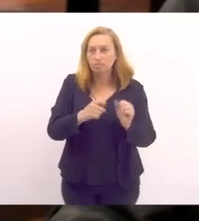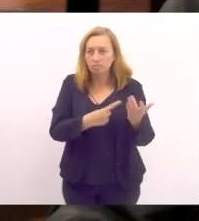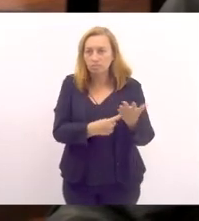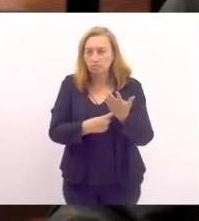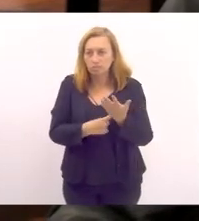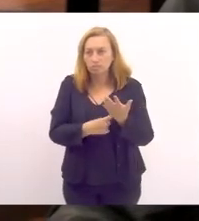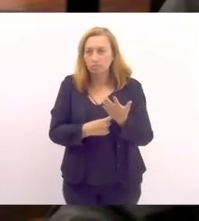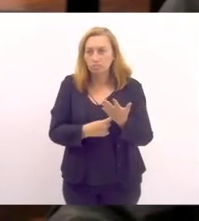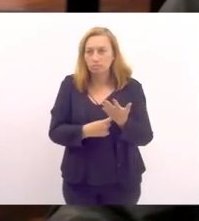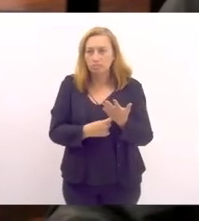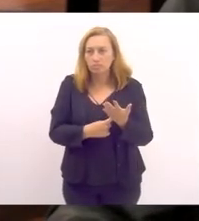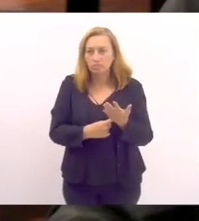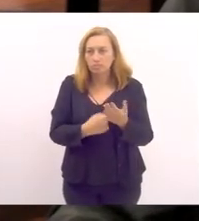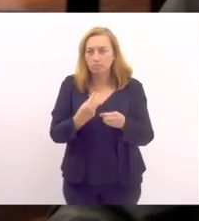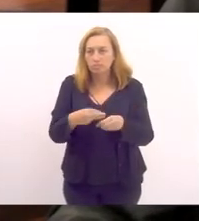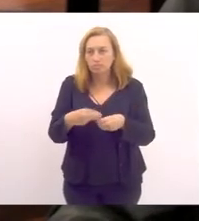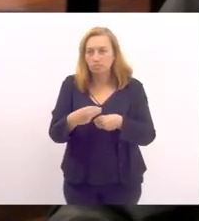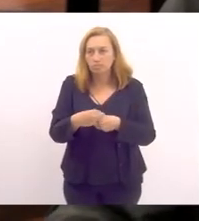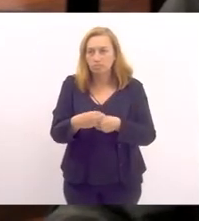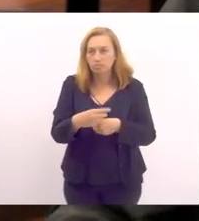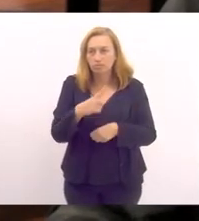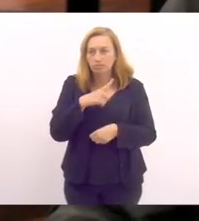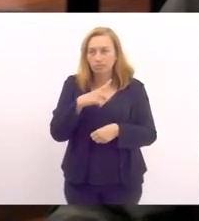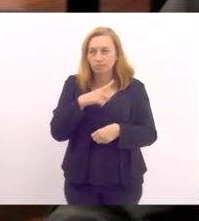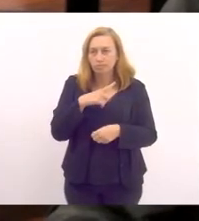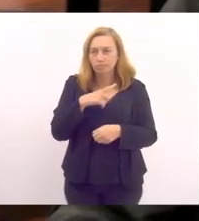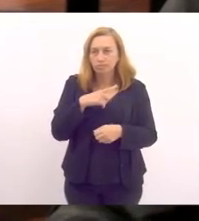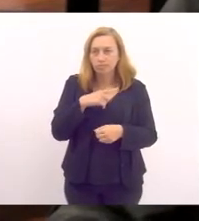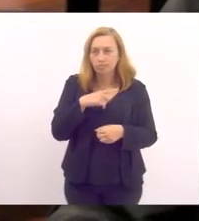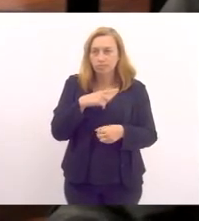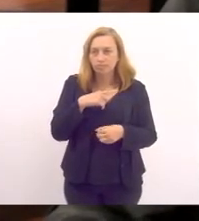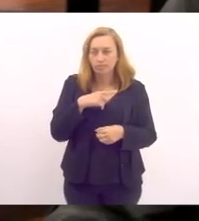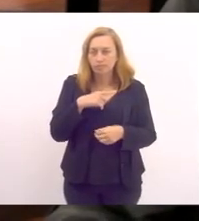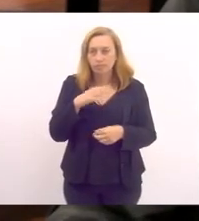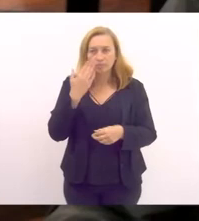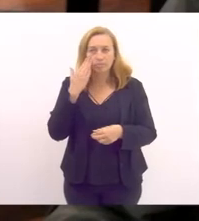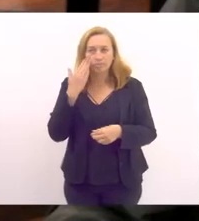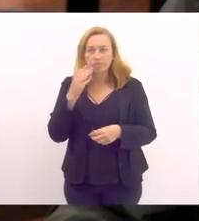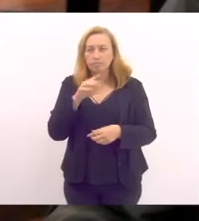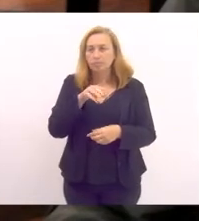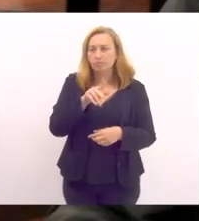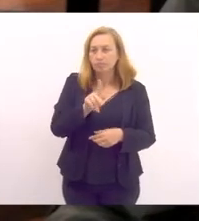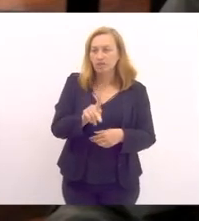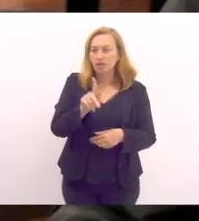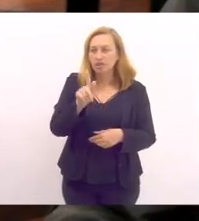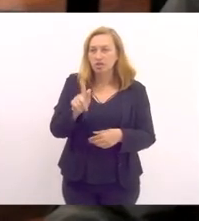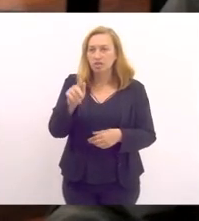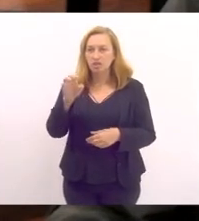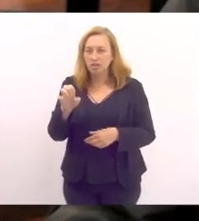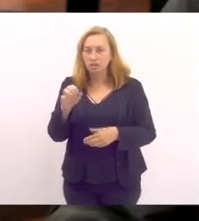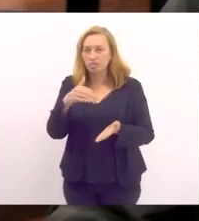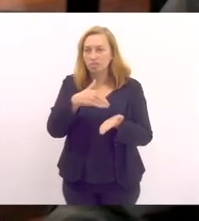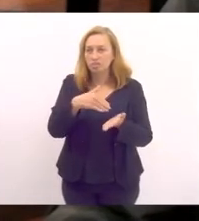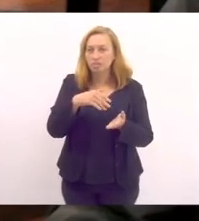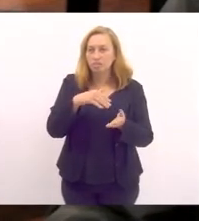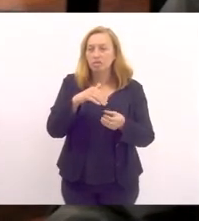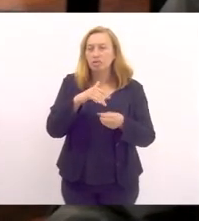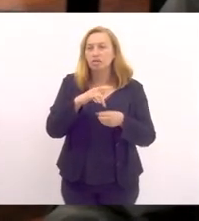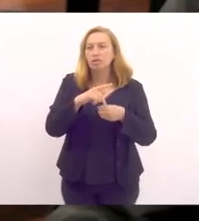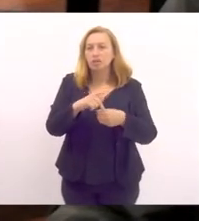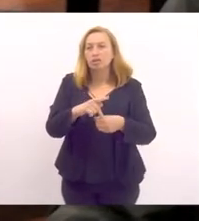ajudar nesses municípios que a gente ainda tem uma certa... Até por conta do entendimento das PGMs, das procuradorias municipais, como foi falado